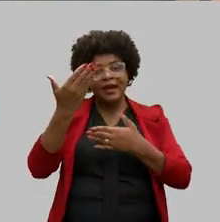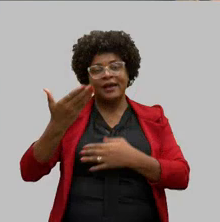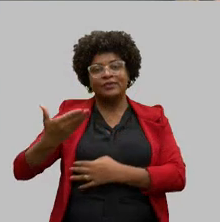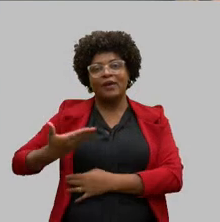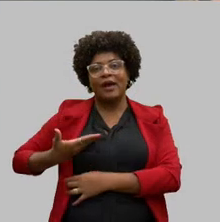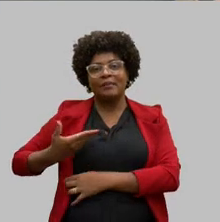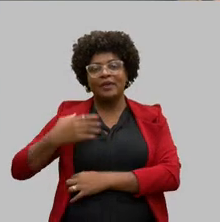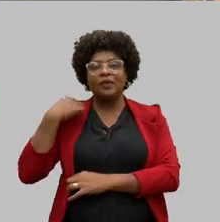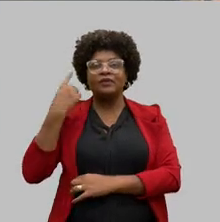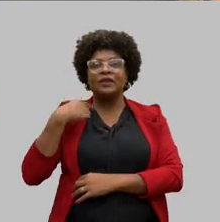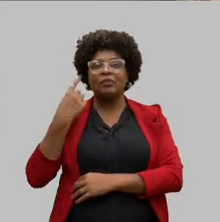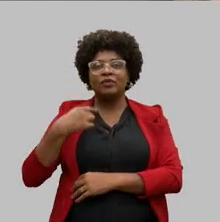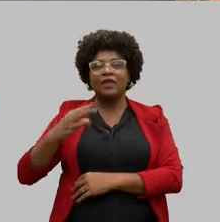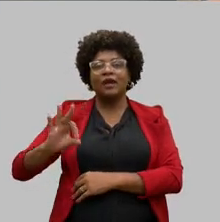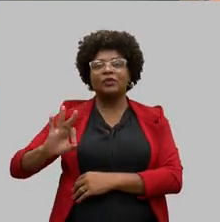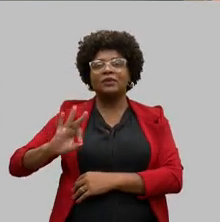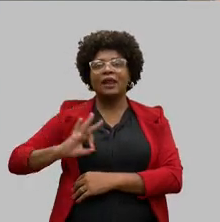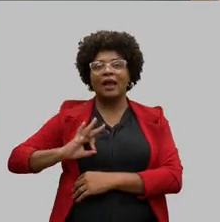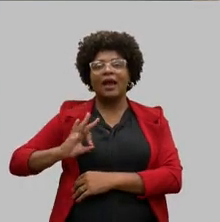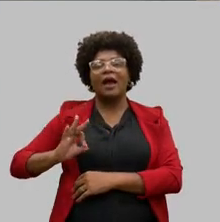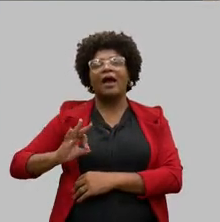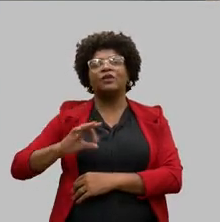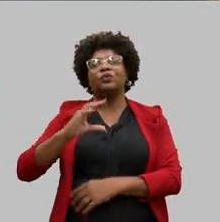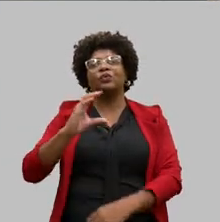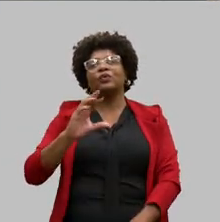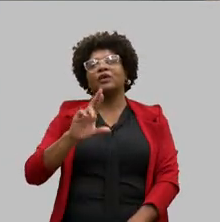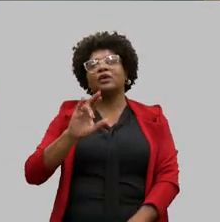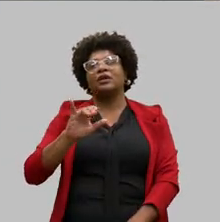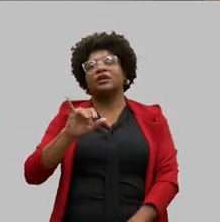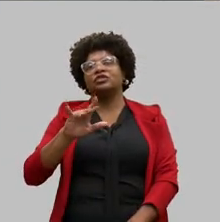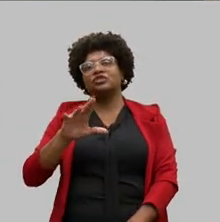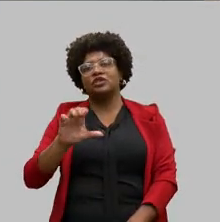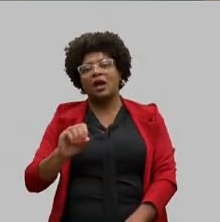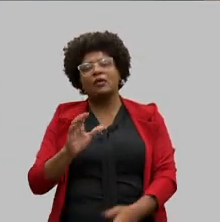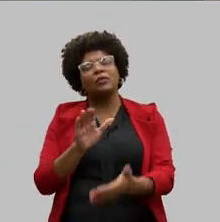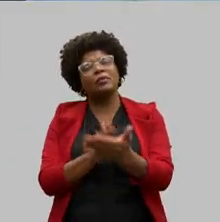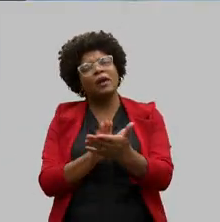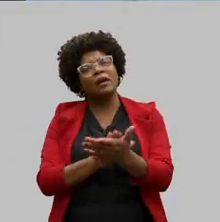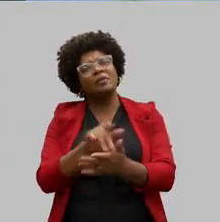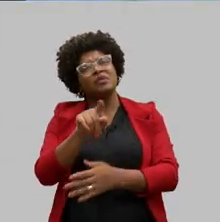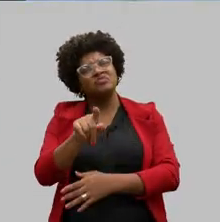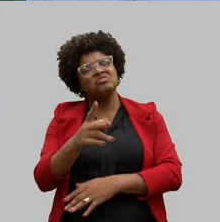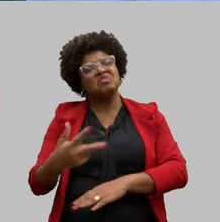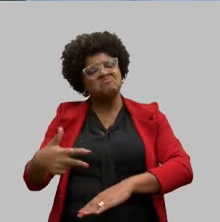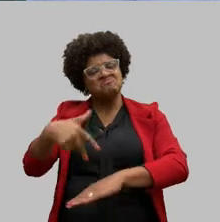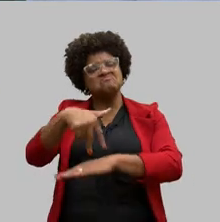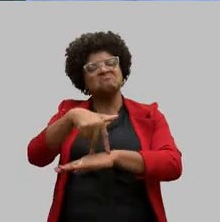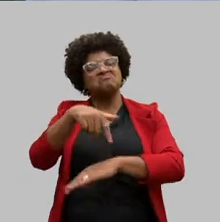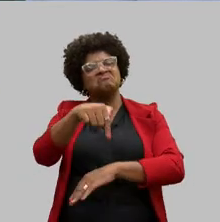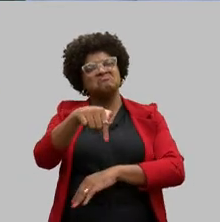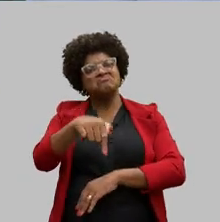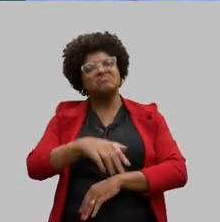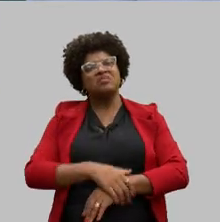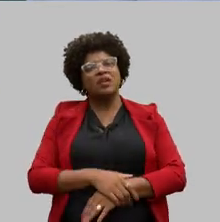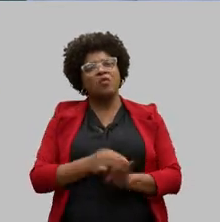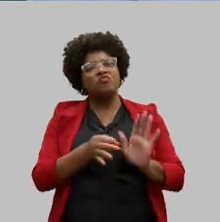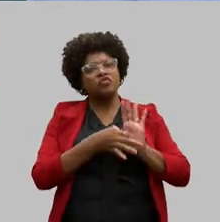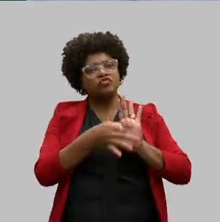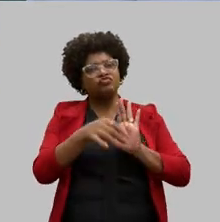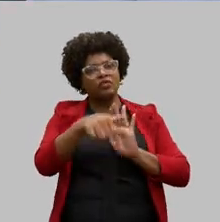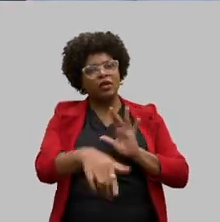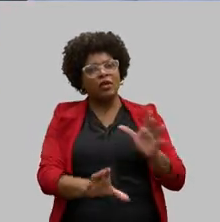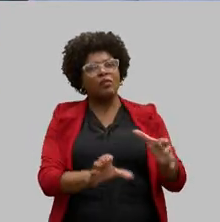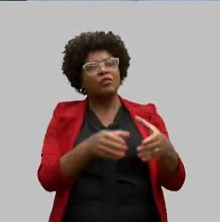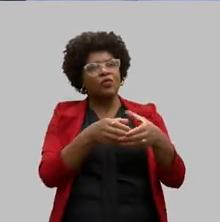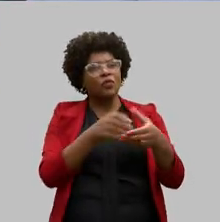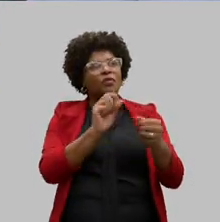delegado Cristiano parabéns pela iniciativa pelo protagonismo que tem tido eu vou deixar sugerida aqui a nossa consultoria que Elabore